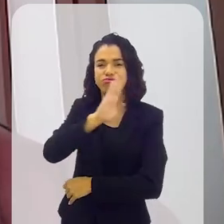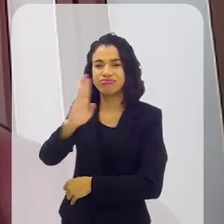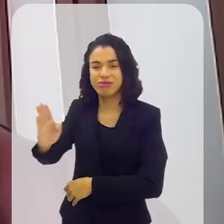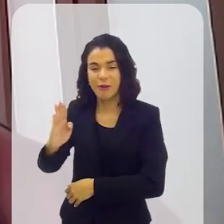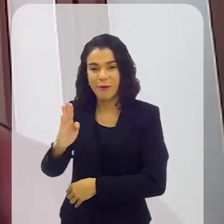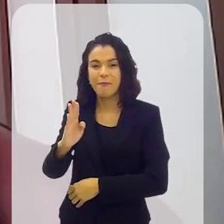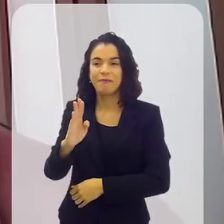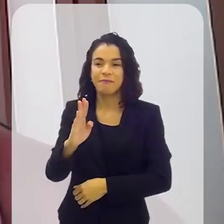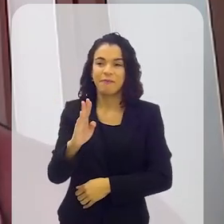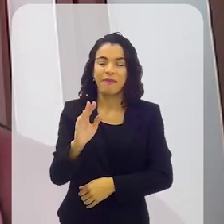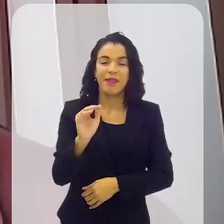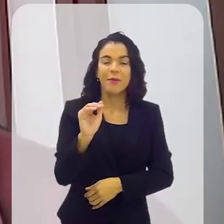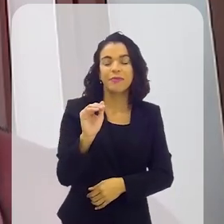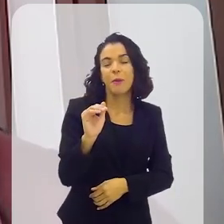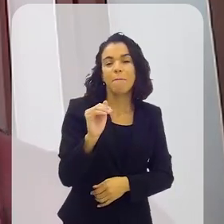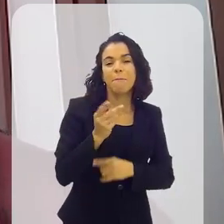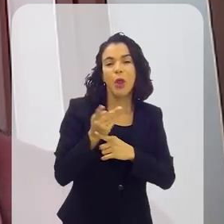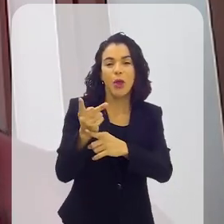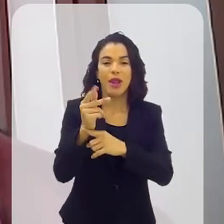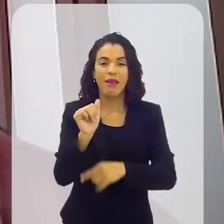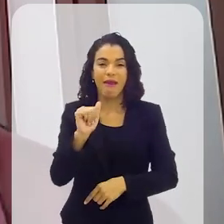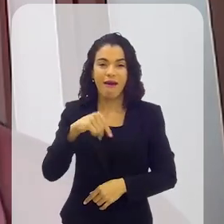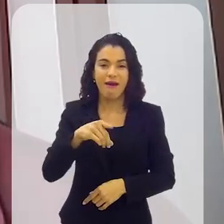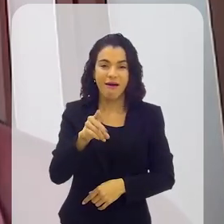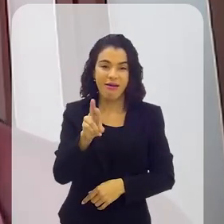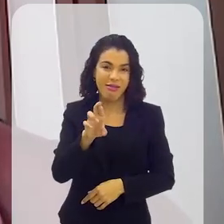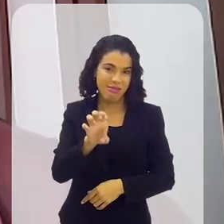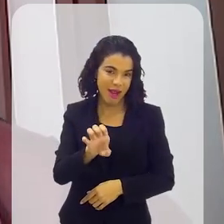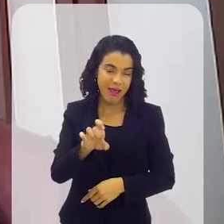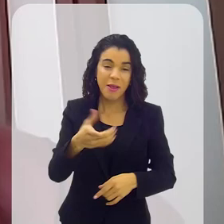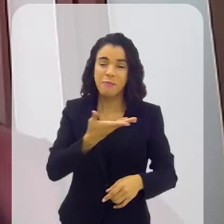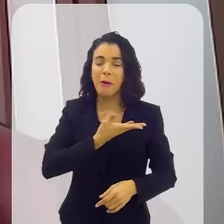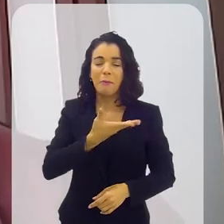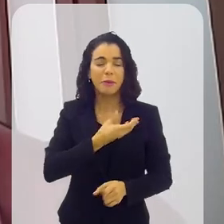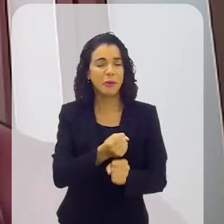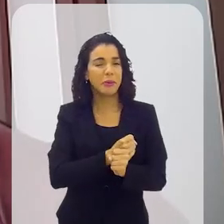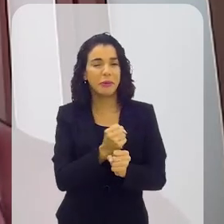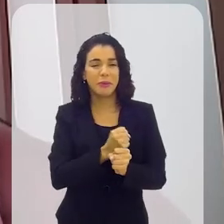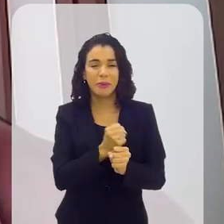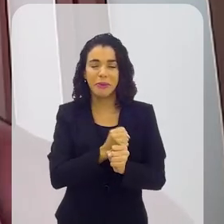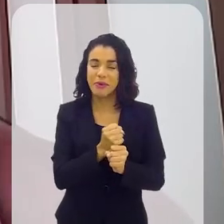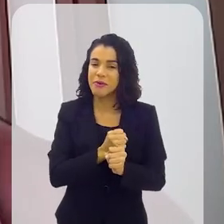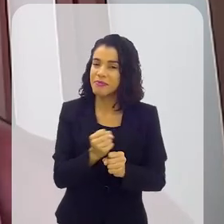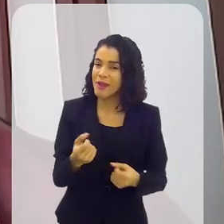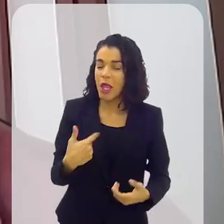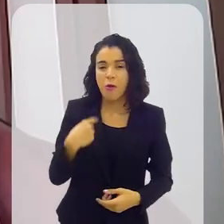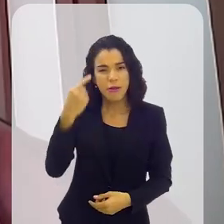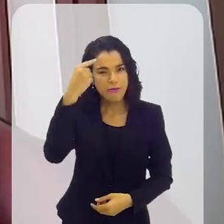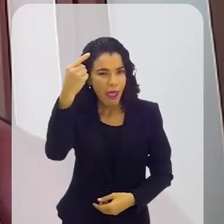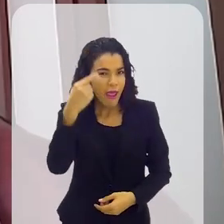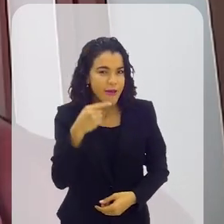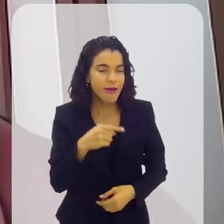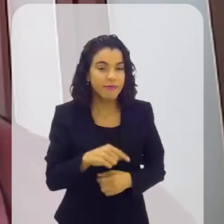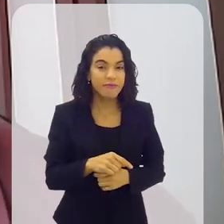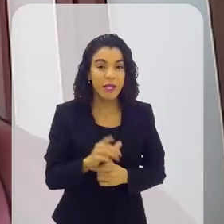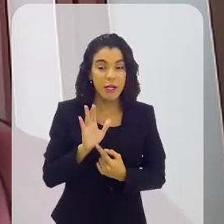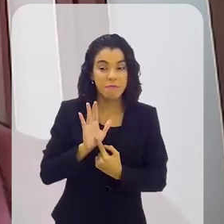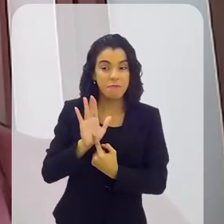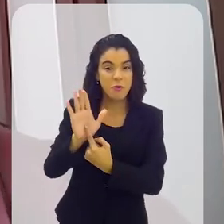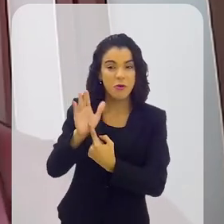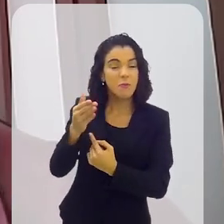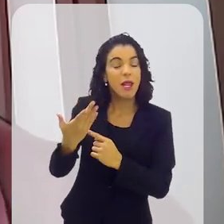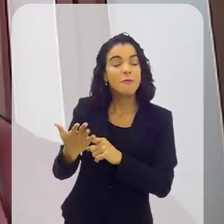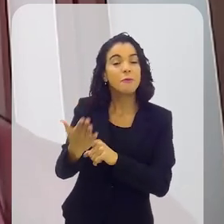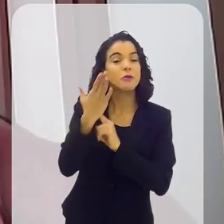fui direto no André Tomassini, que era um empresário deles na época, que é meu amigo também de milhões de anos, e falei: André, tô com essa ideia aqui. Aí